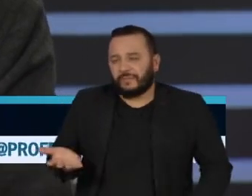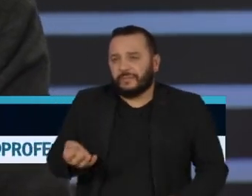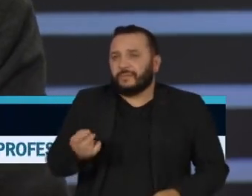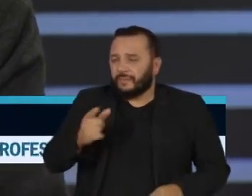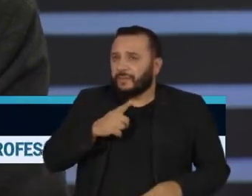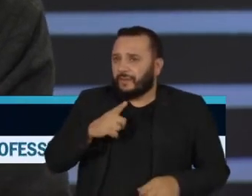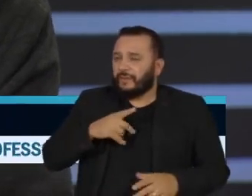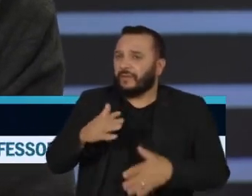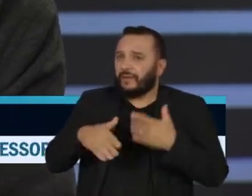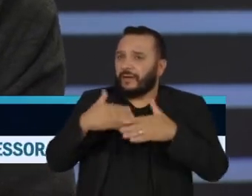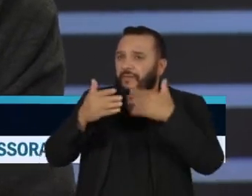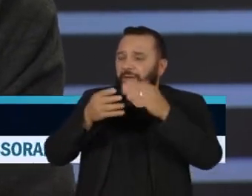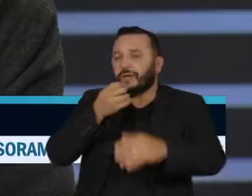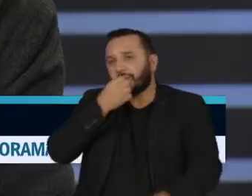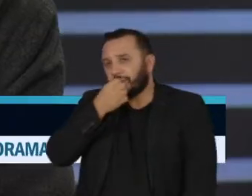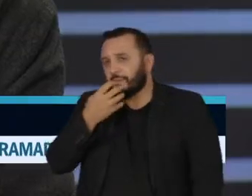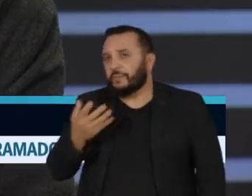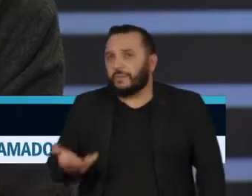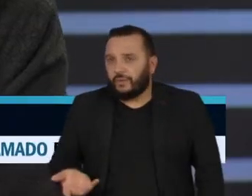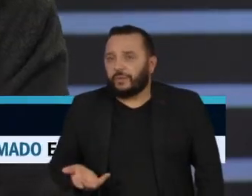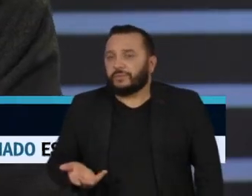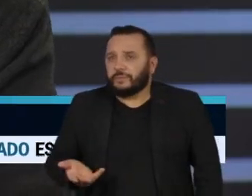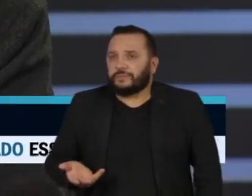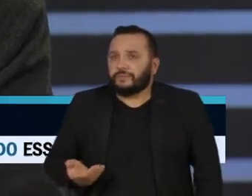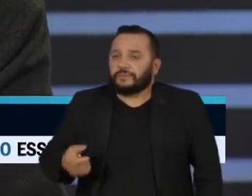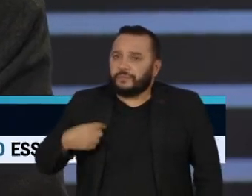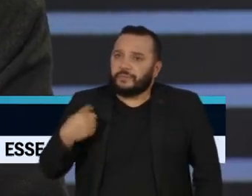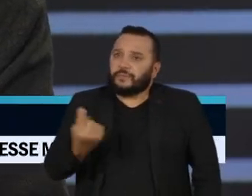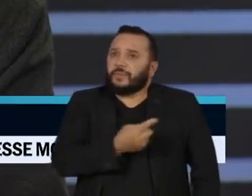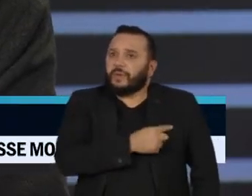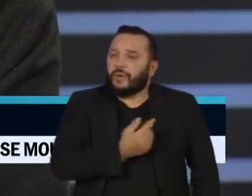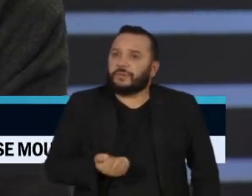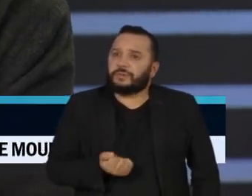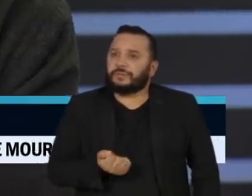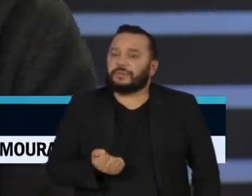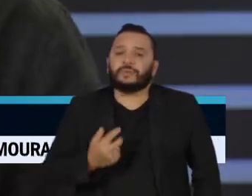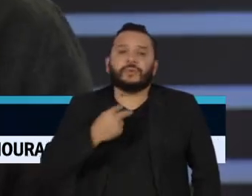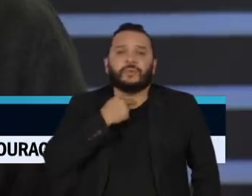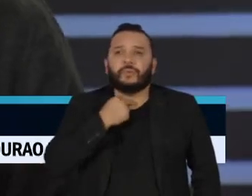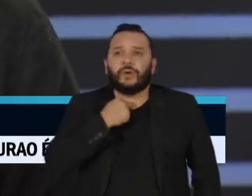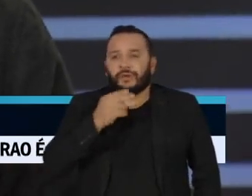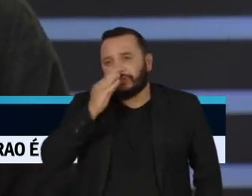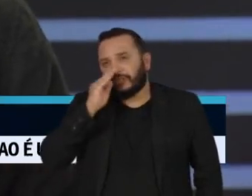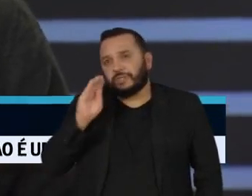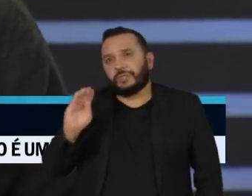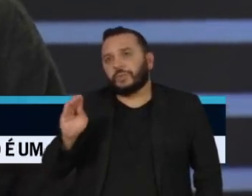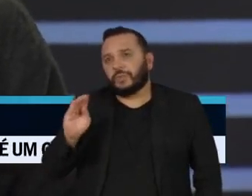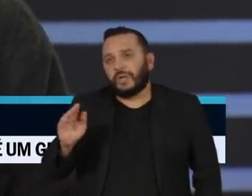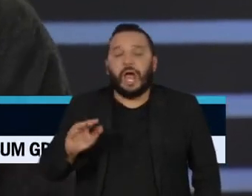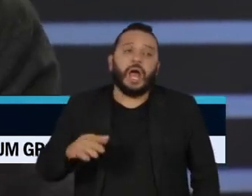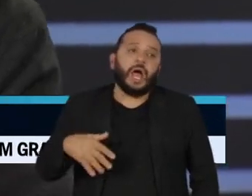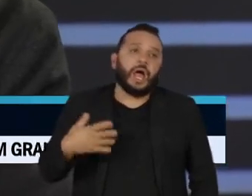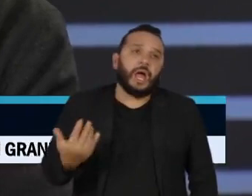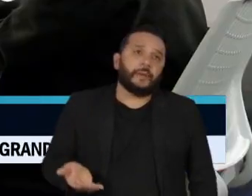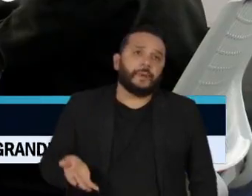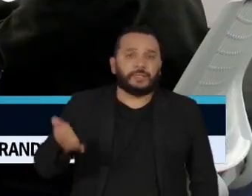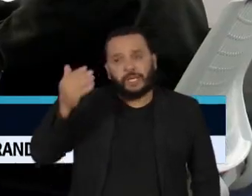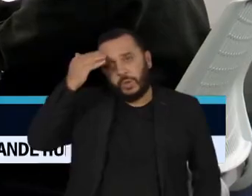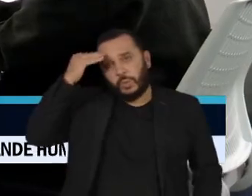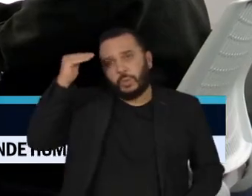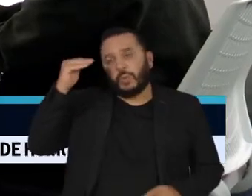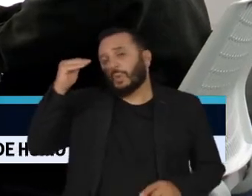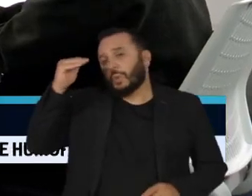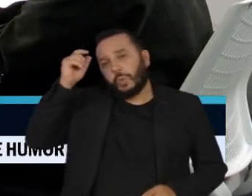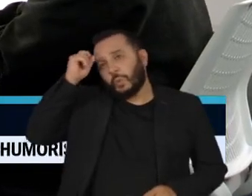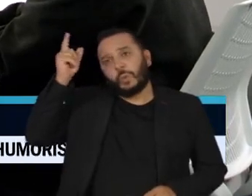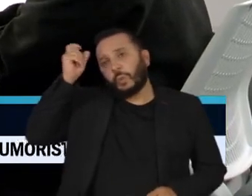avanço civilizatórios que a gente não pode não pode ignorar mesmo lá não mas a cultura Desculpa